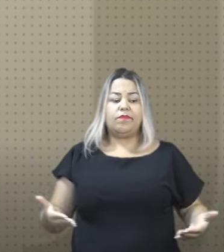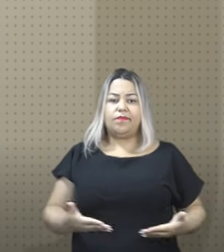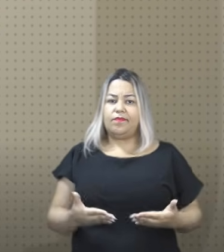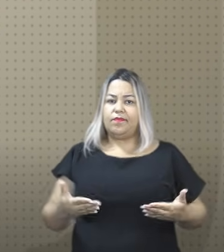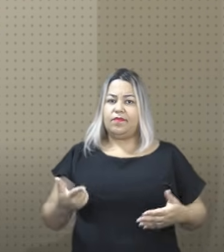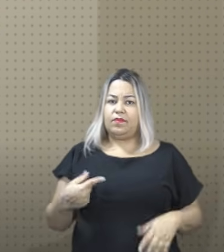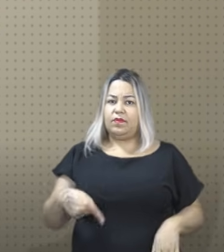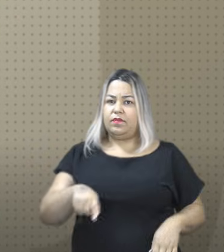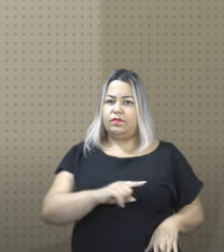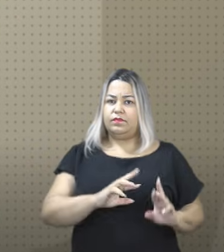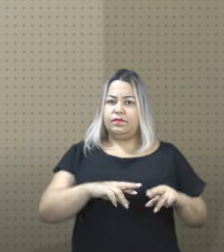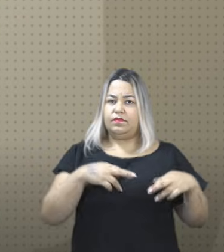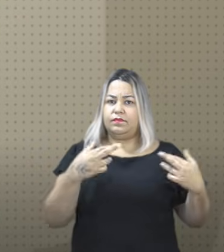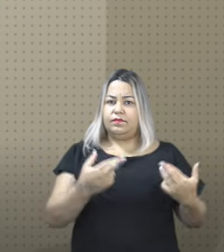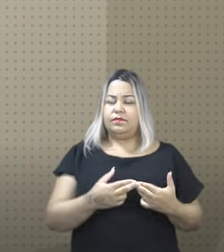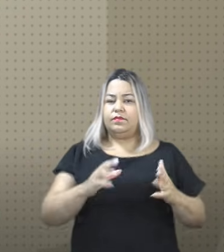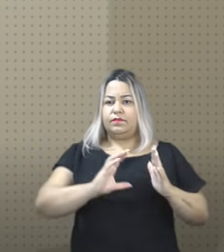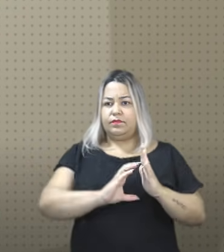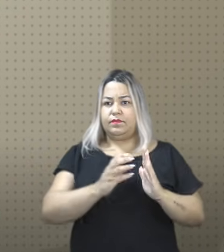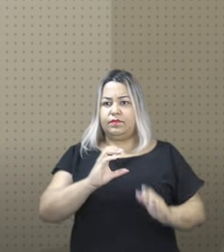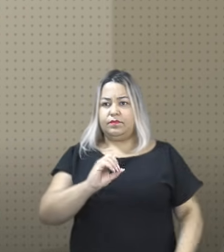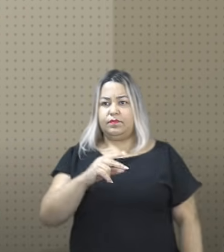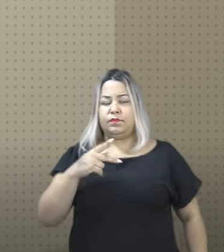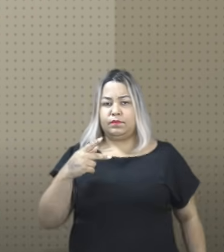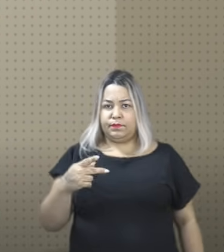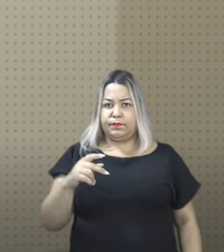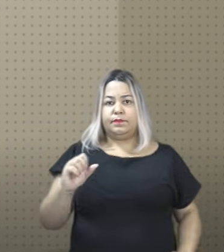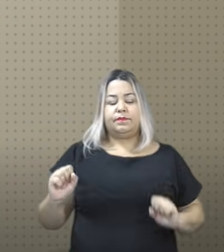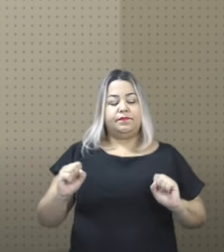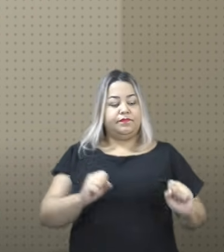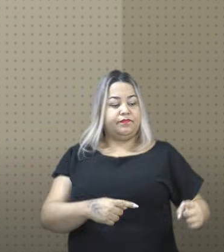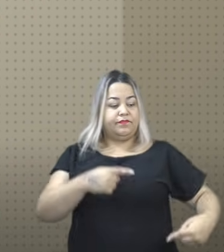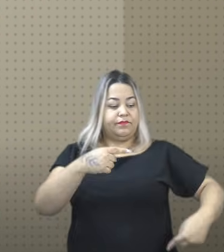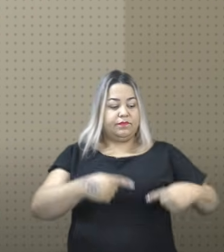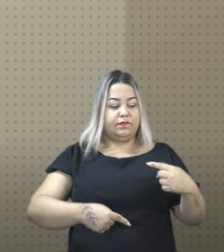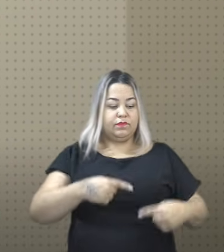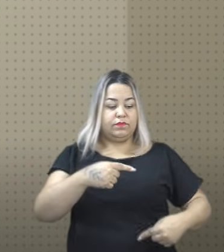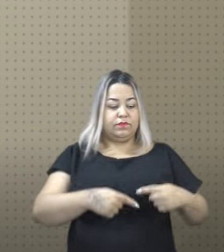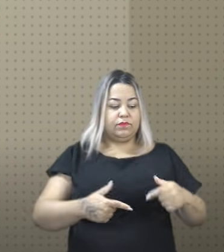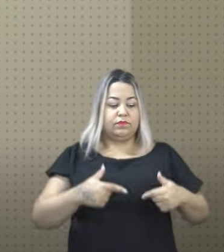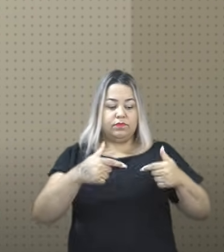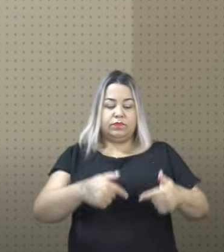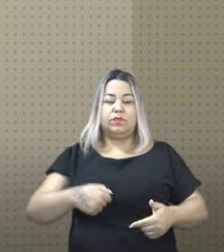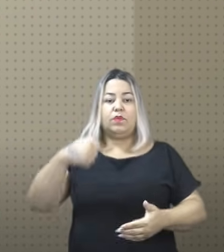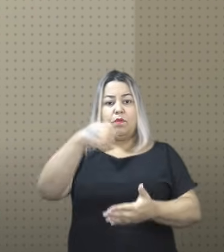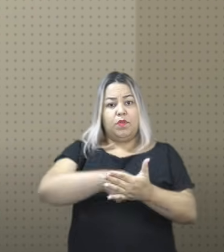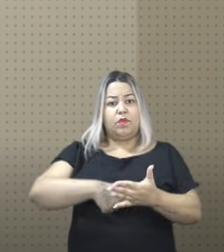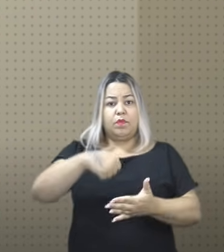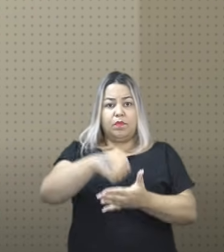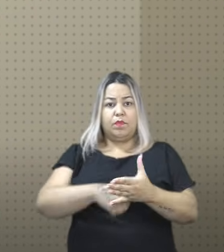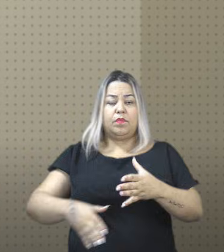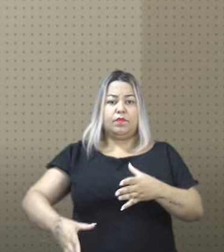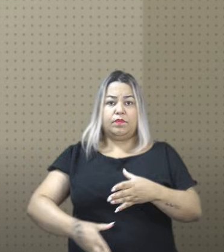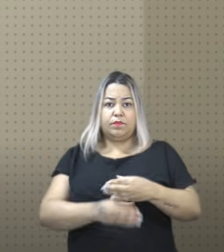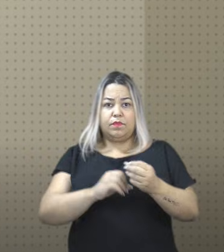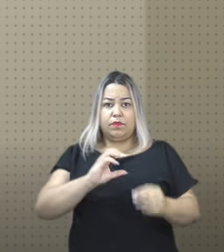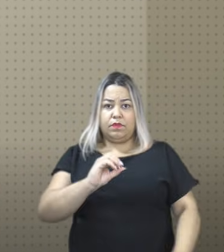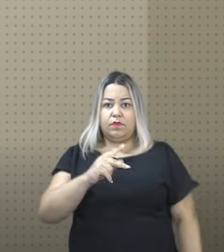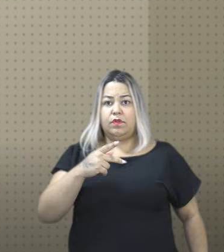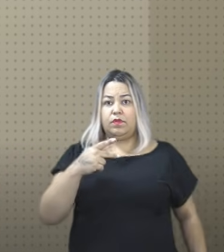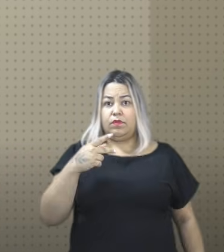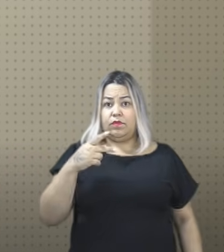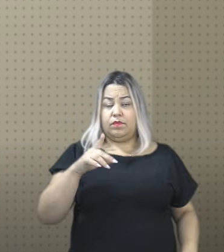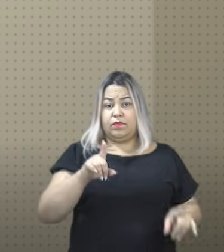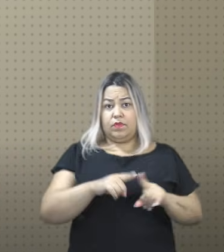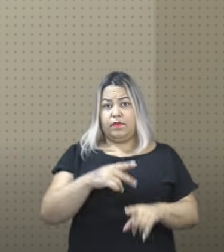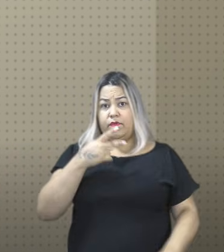nós reunirmos esses partidos na COP para que a gente possa debater os desafios colocados pela COP, os desafios colocados pela